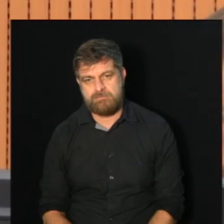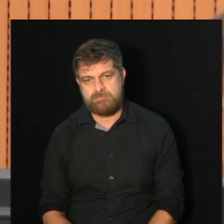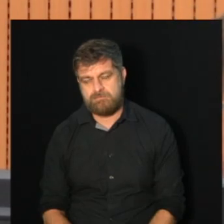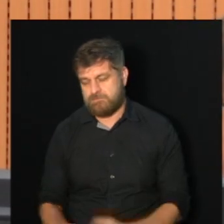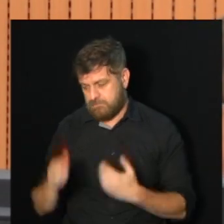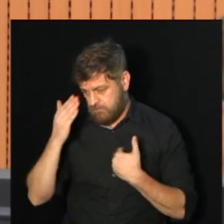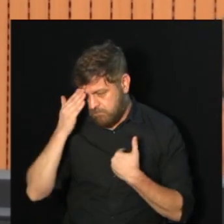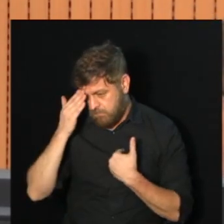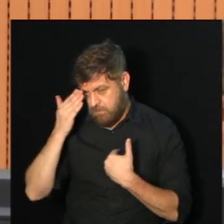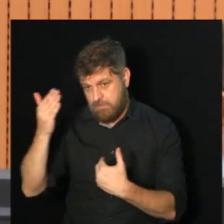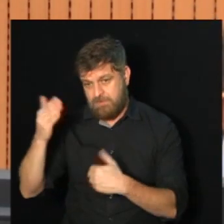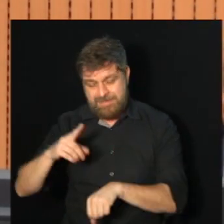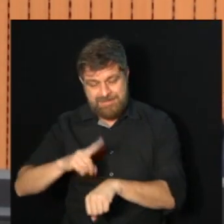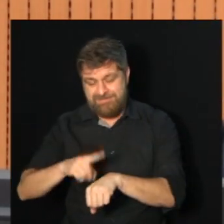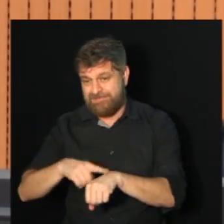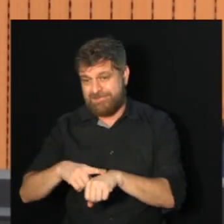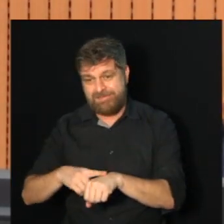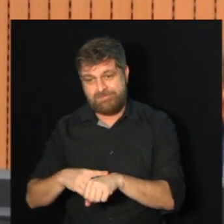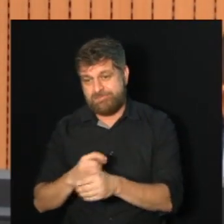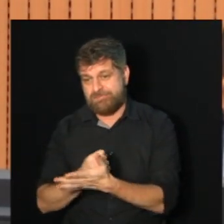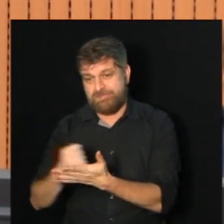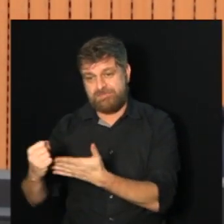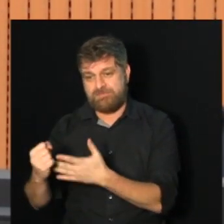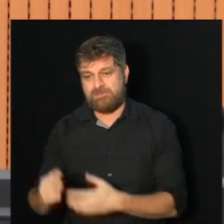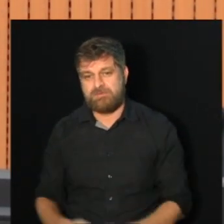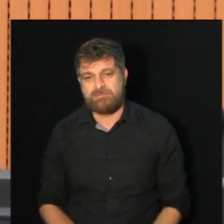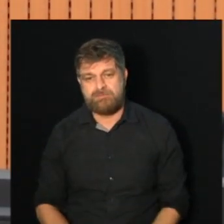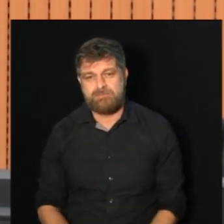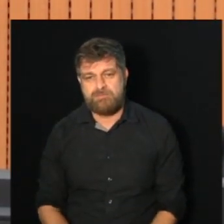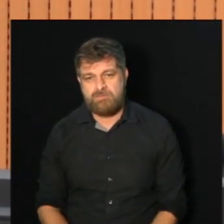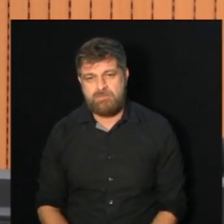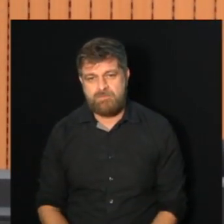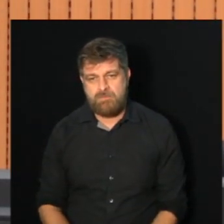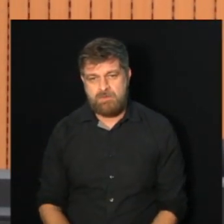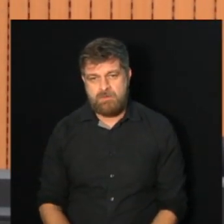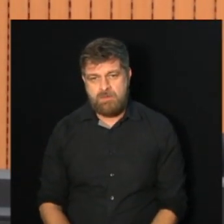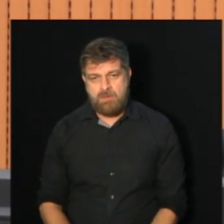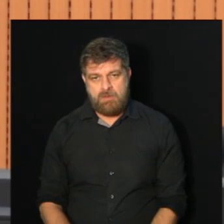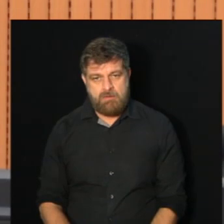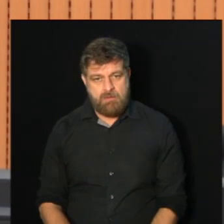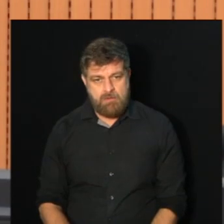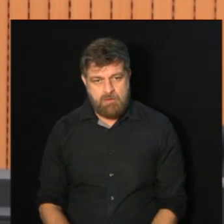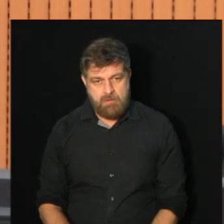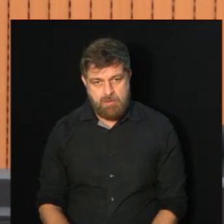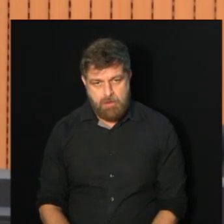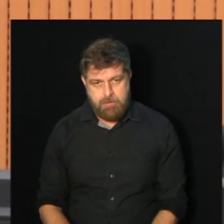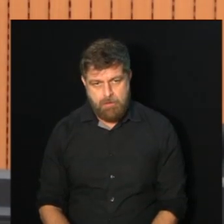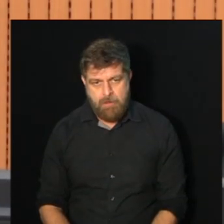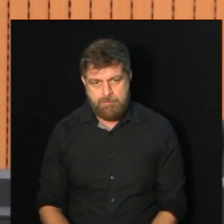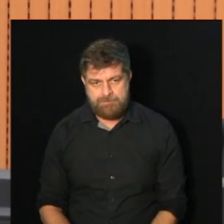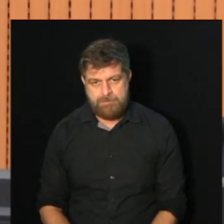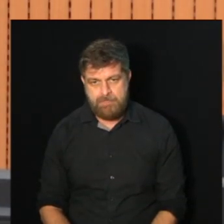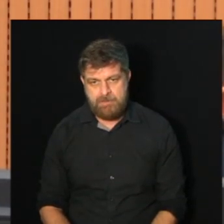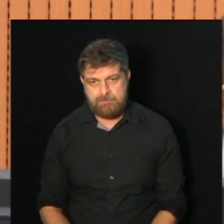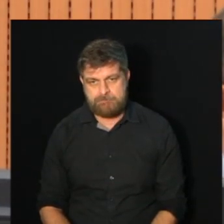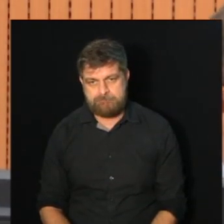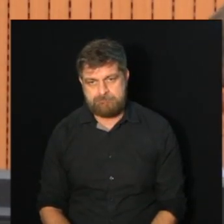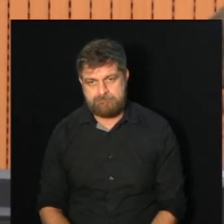Obrigado, Colin. O tempo é restrito. Deixa eu só ver se o Davi, Paraguai.